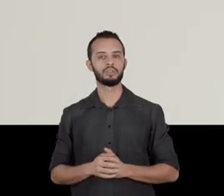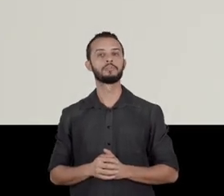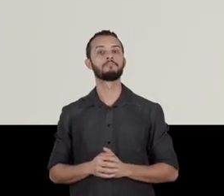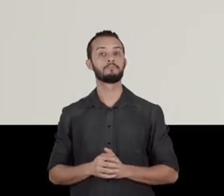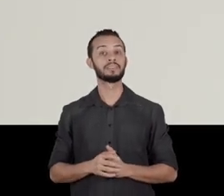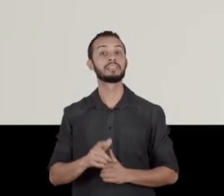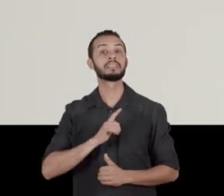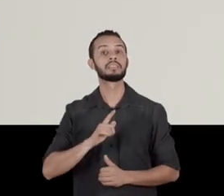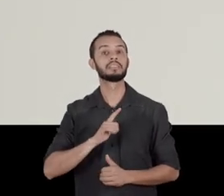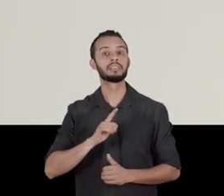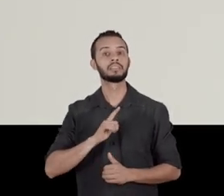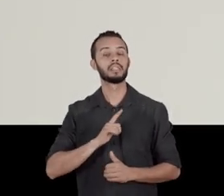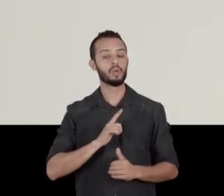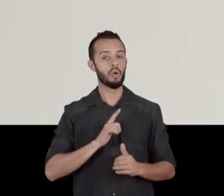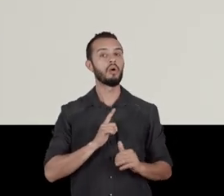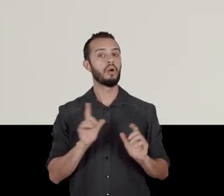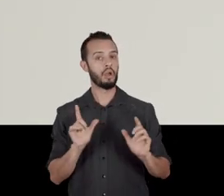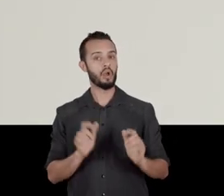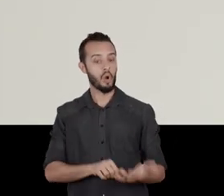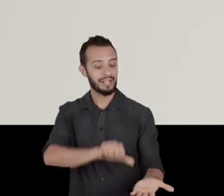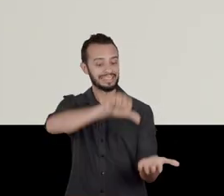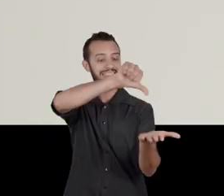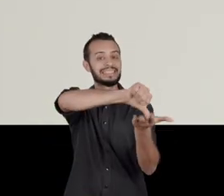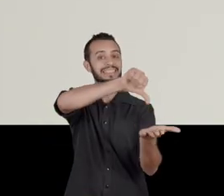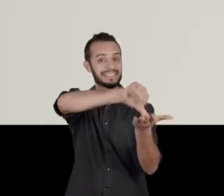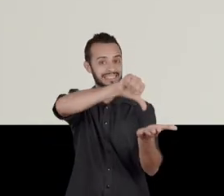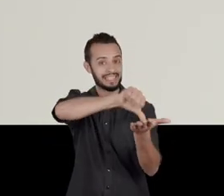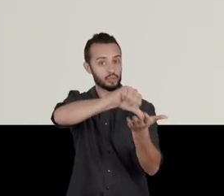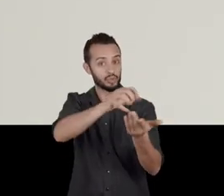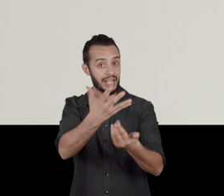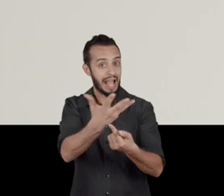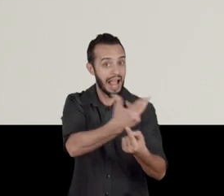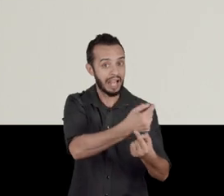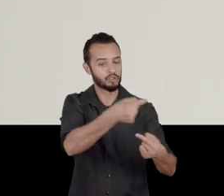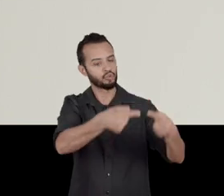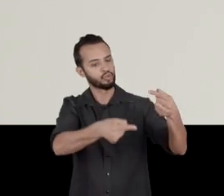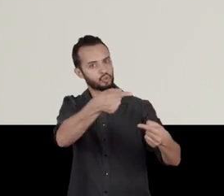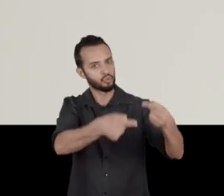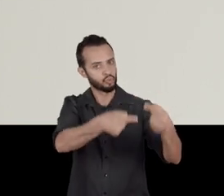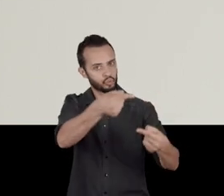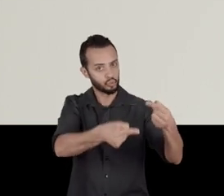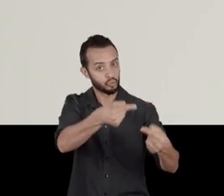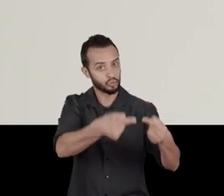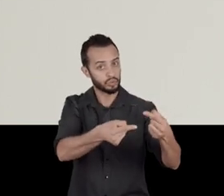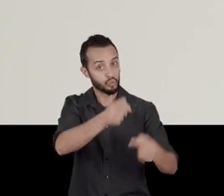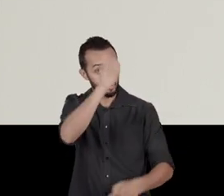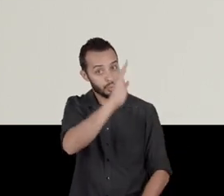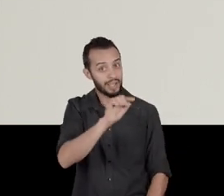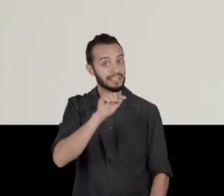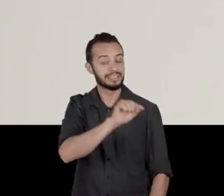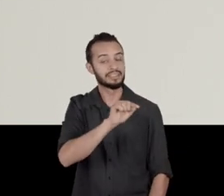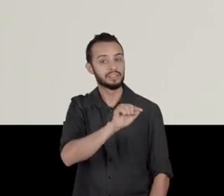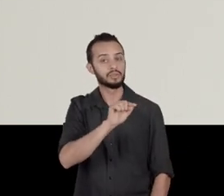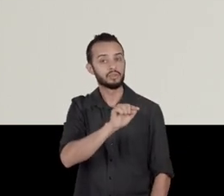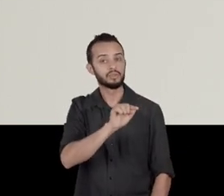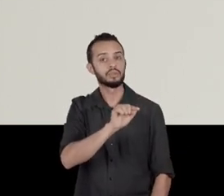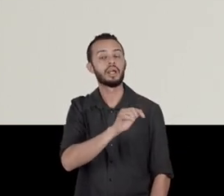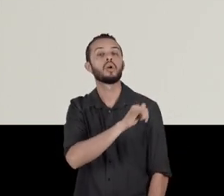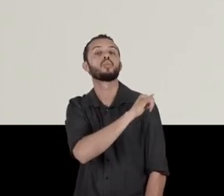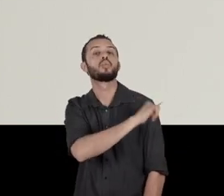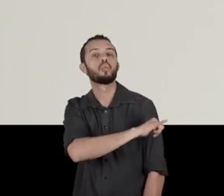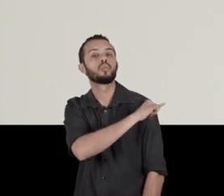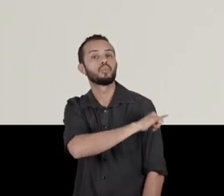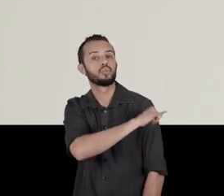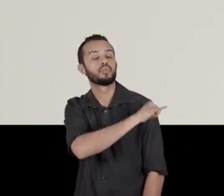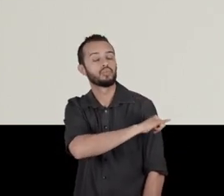em trazer para si, né, o centro de discussão